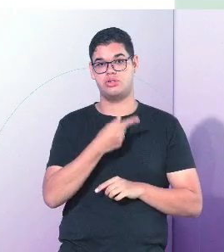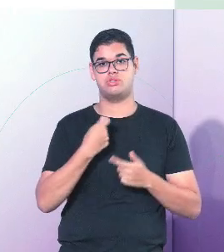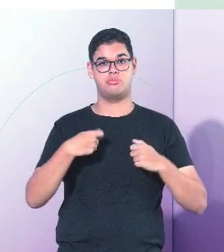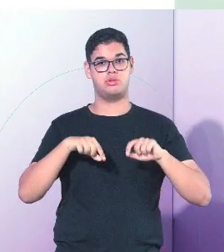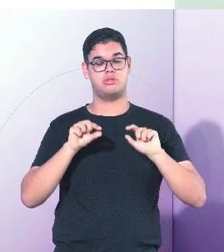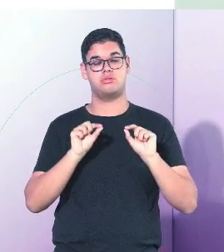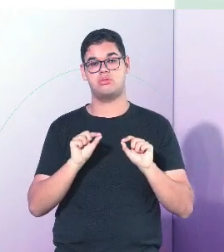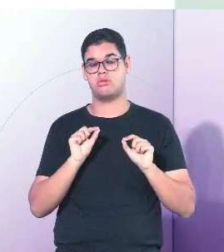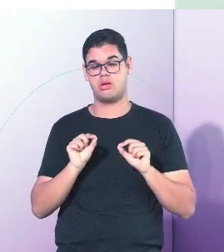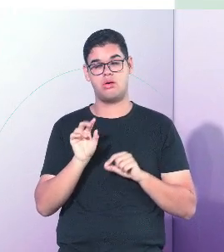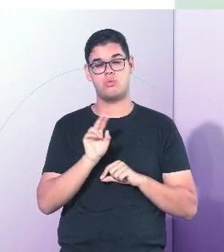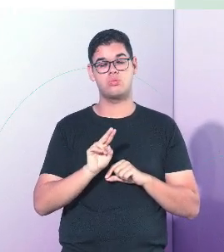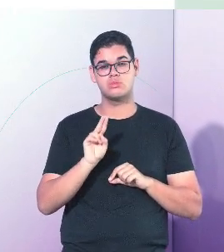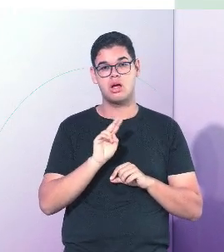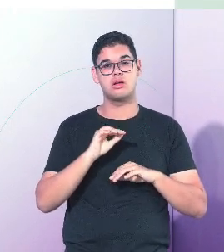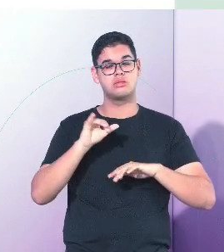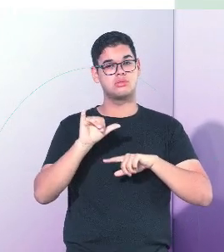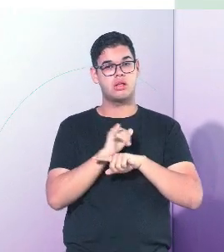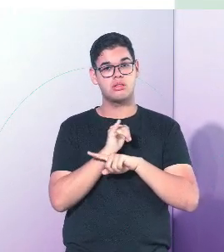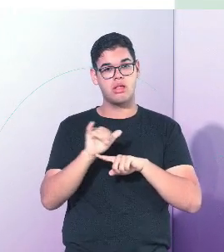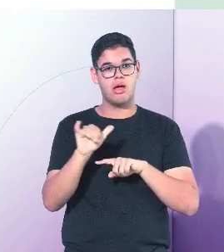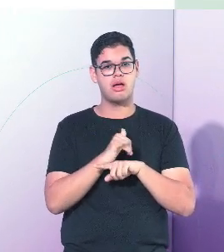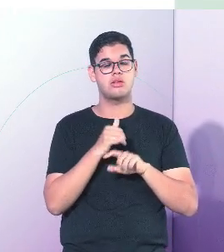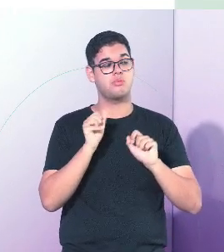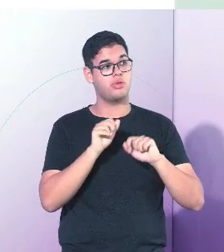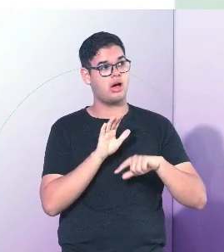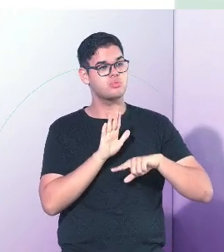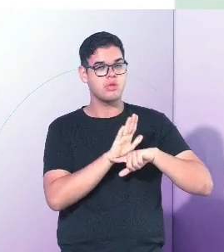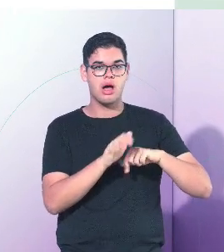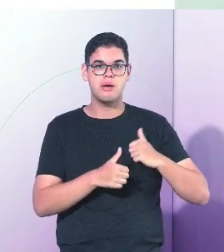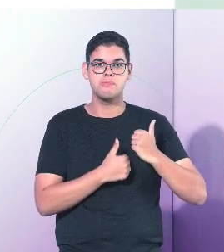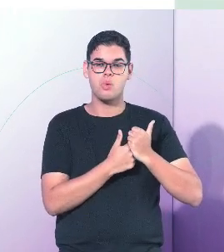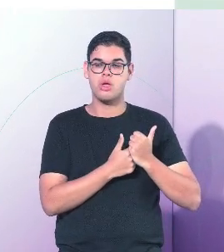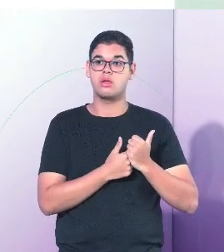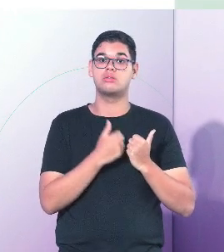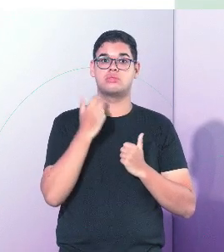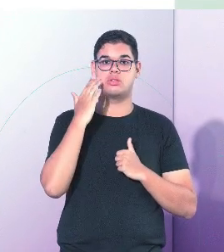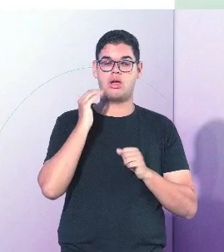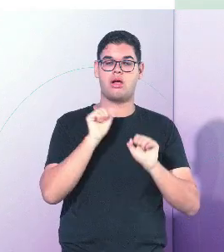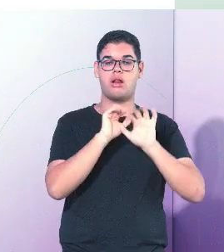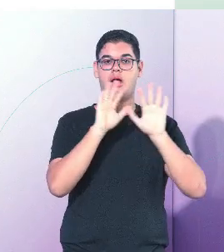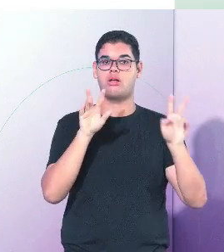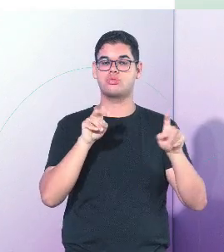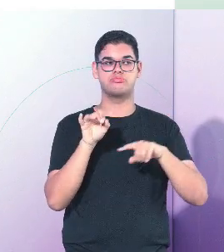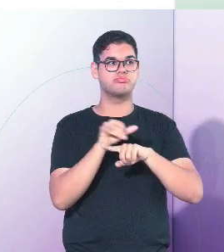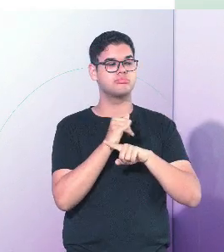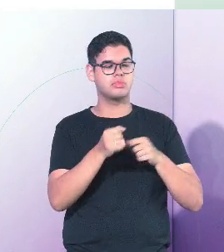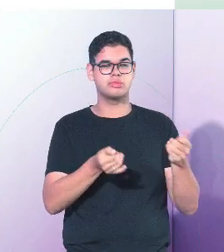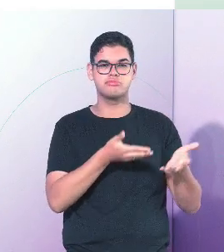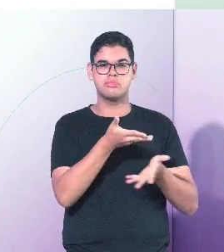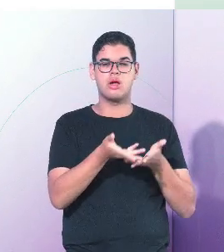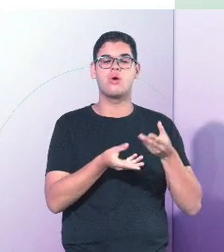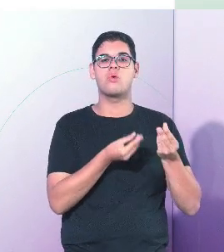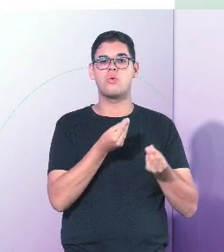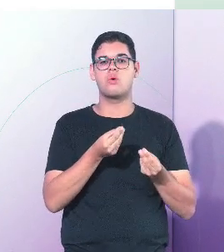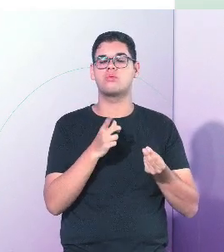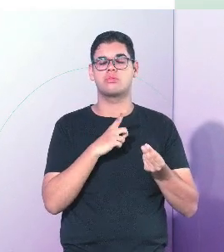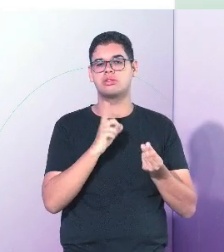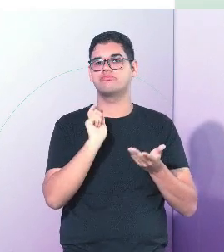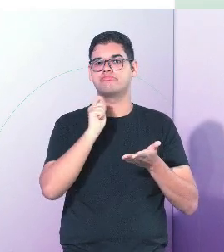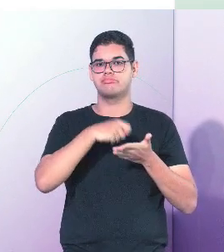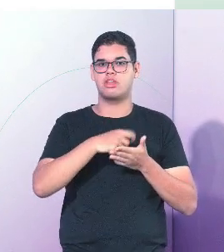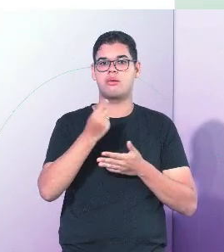precisa usar ferramentas que nos ajudem ou apoiem esses tomadores de decisão como priorizar essas